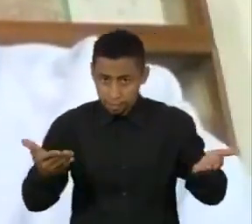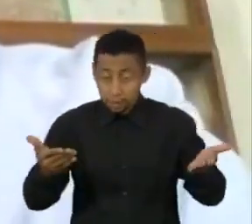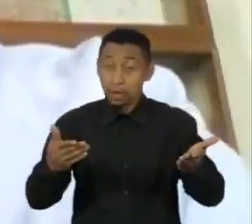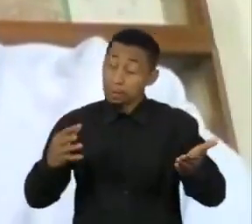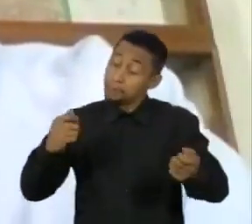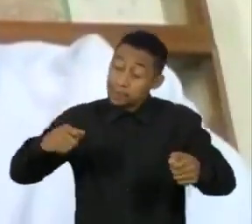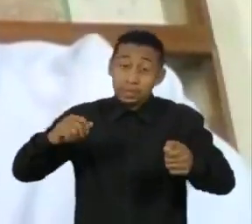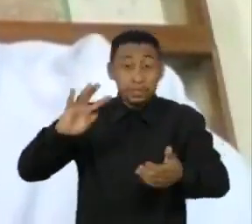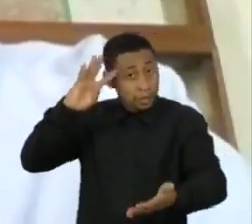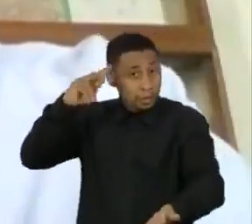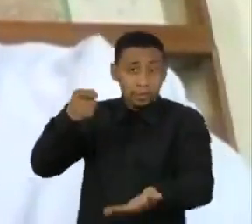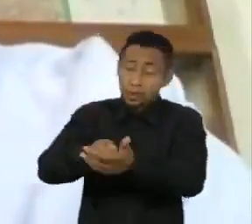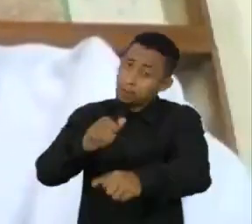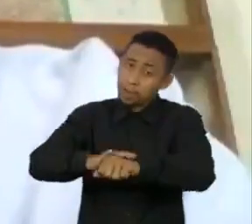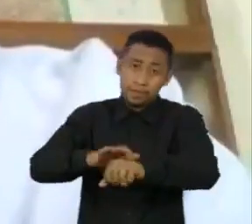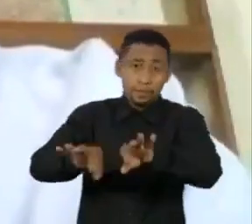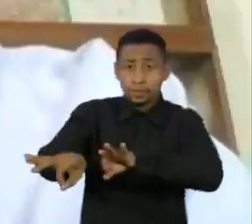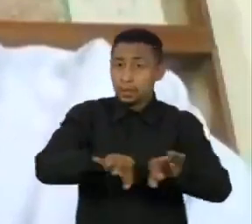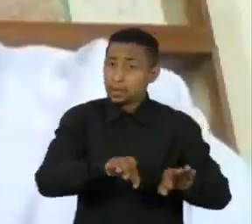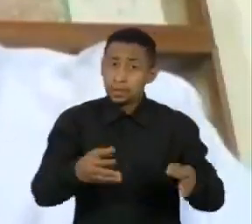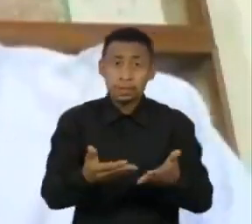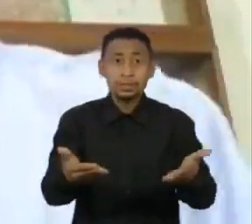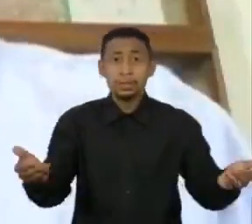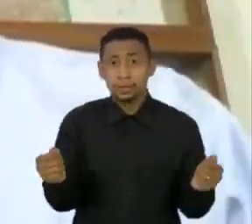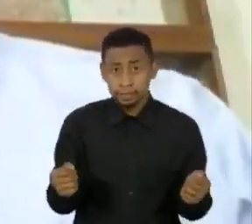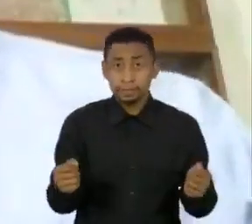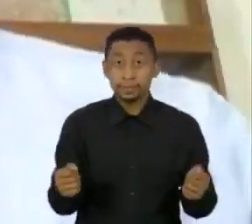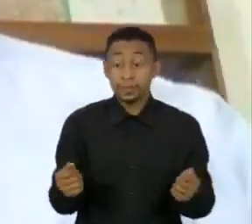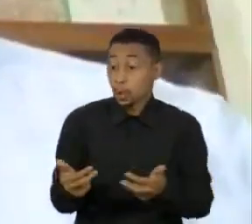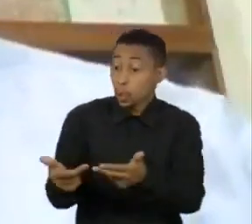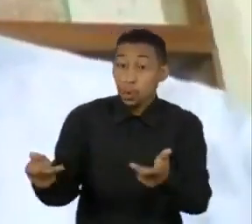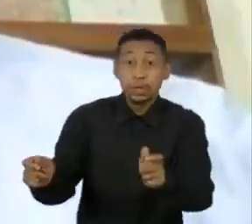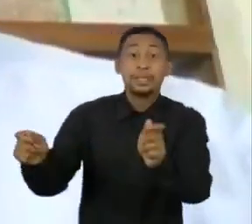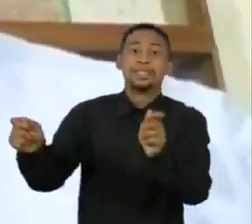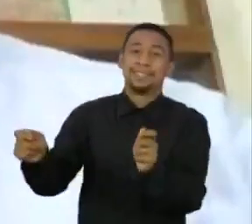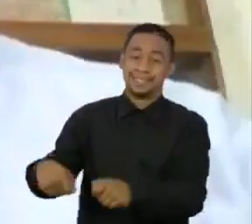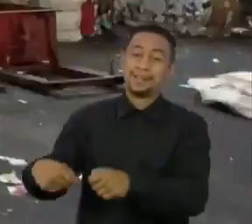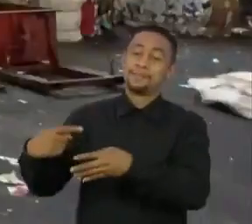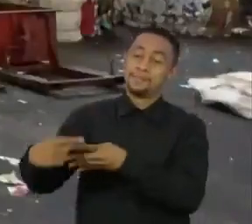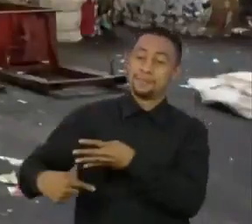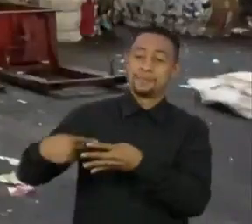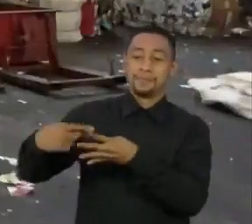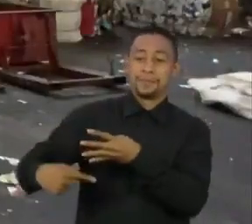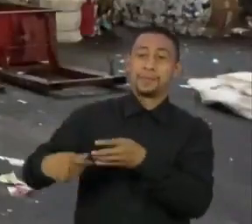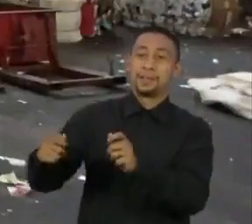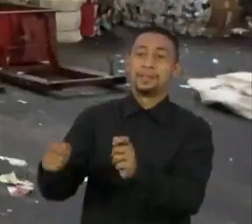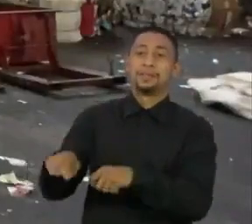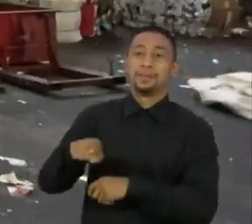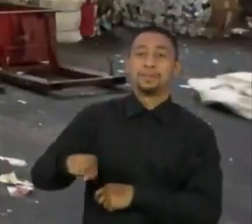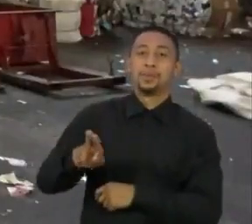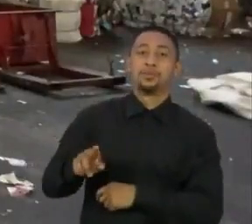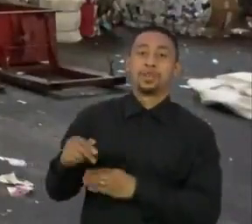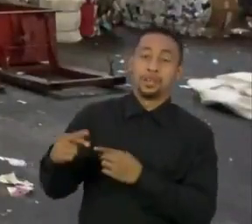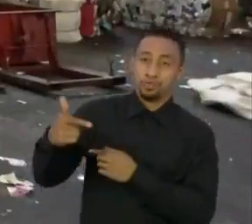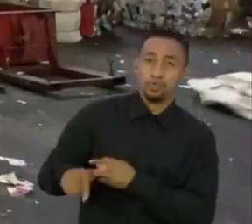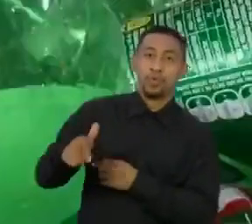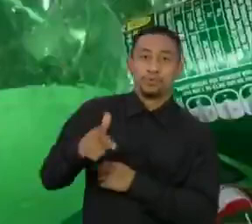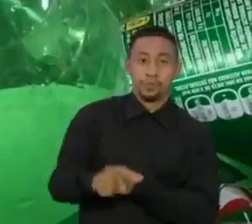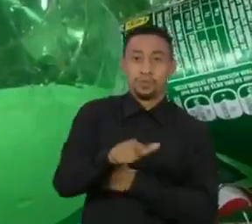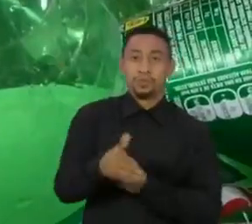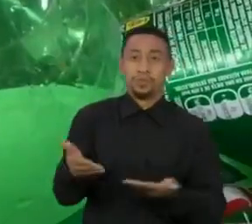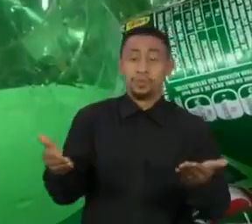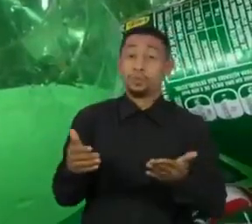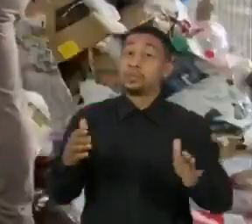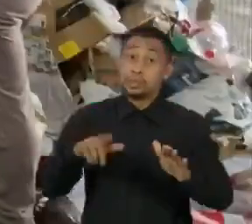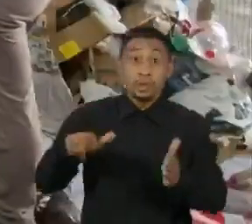definitiva e então é produsal aquilo que sai sabem que vão poder aproveitar em seguida mais a sabemos